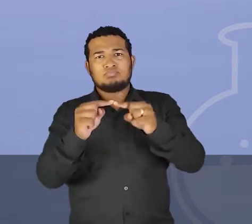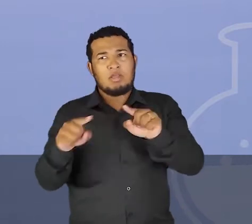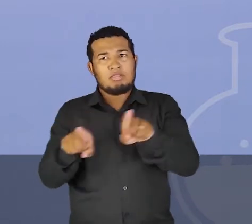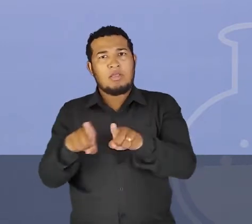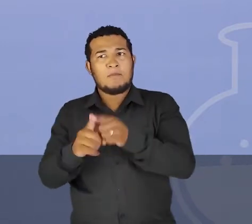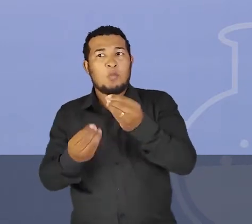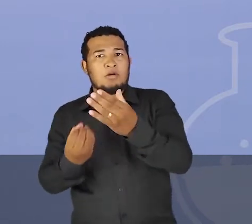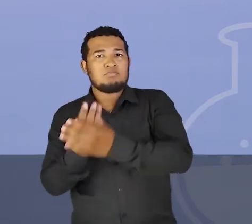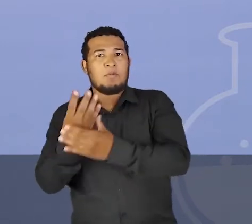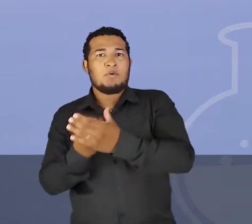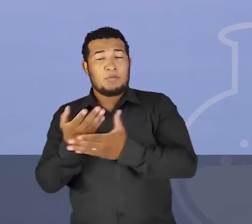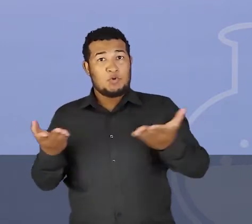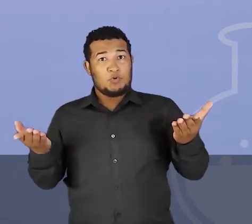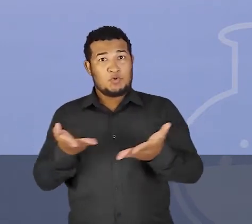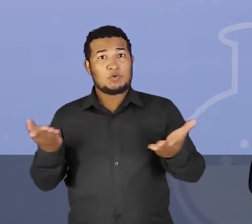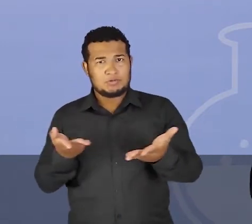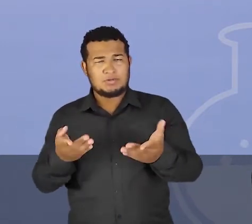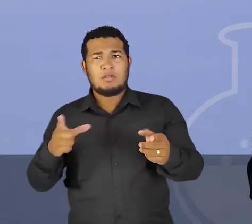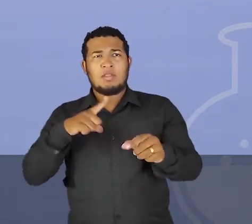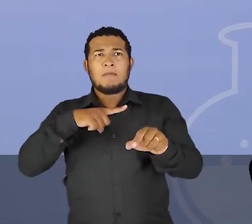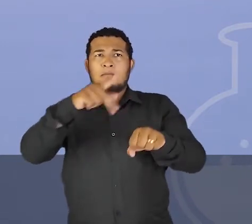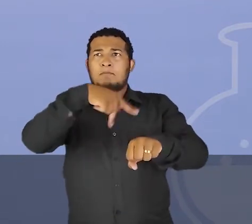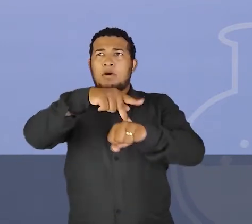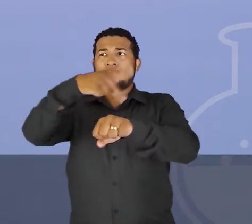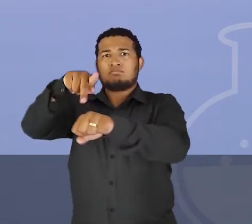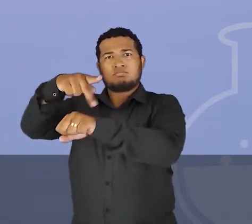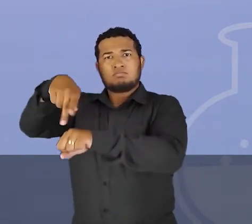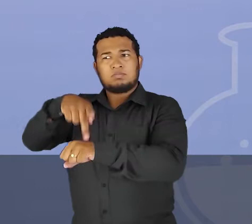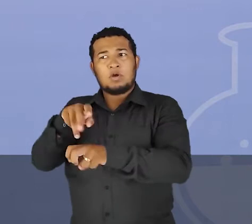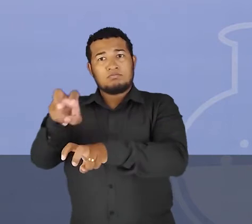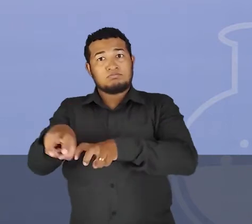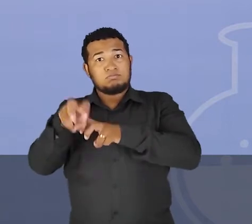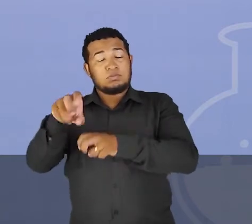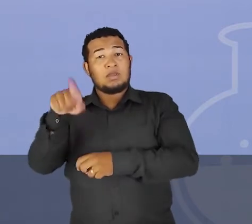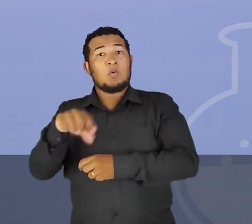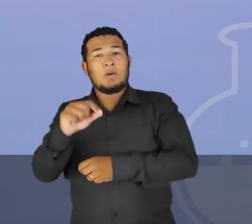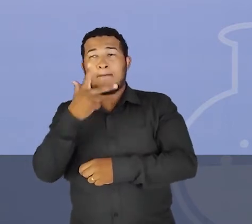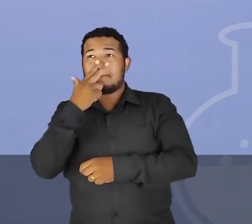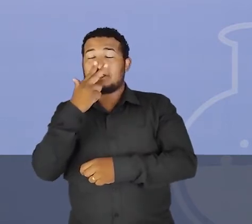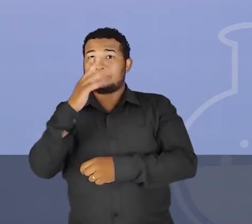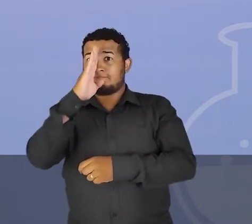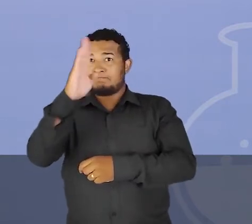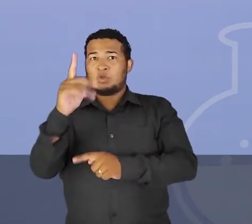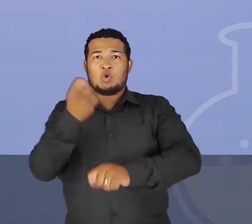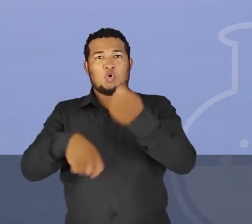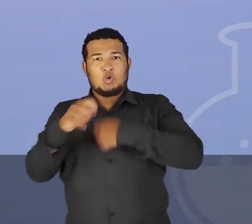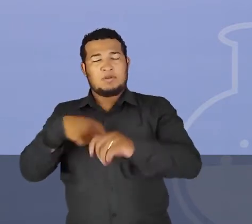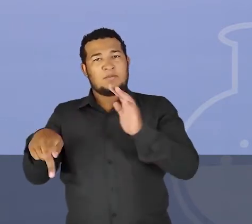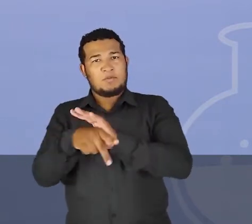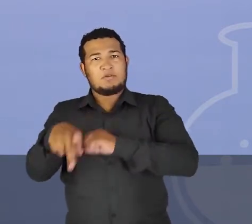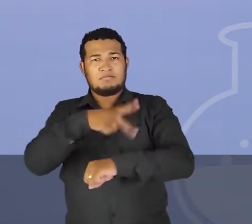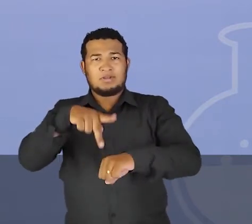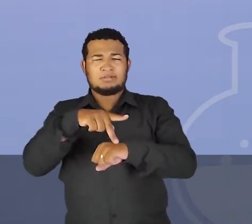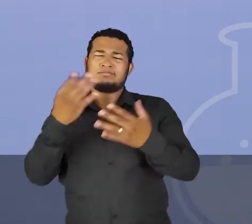está produzindo hoje. Em muitos países, o campo ele é a principal economia desse país e,